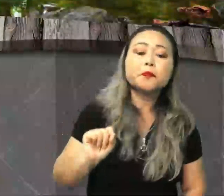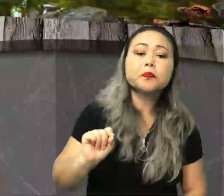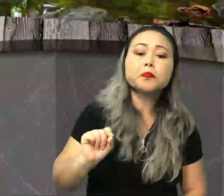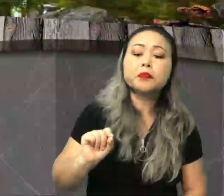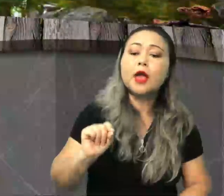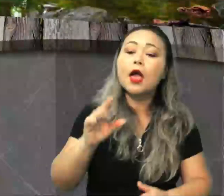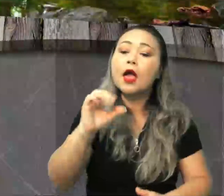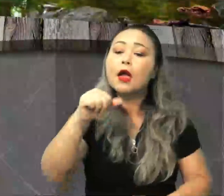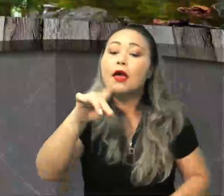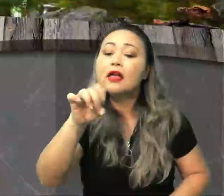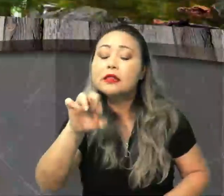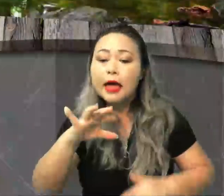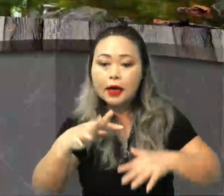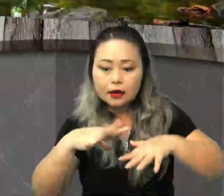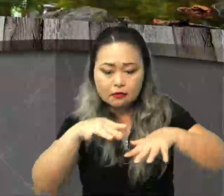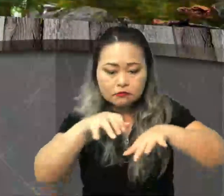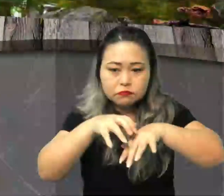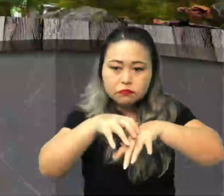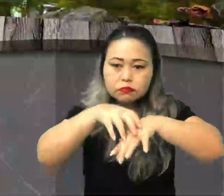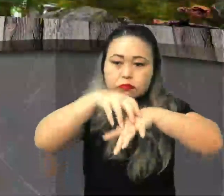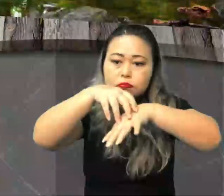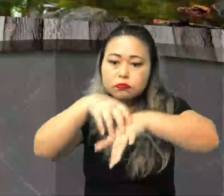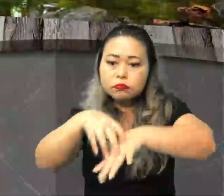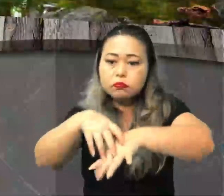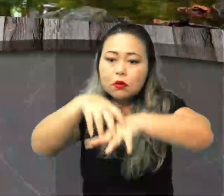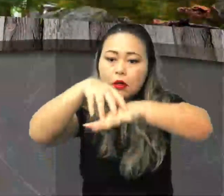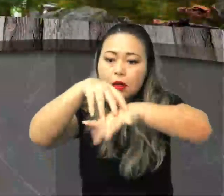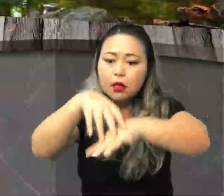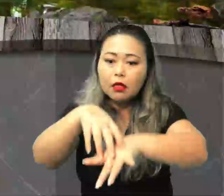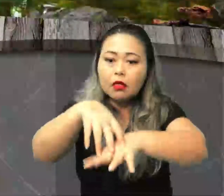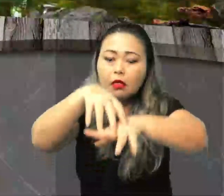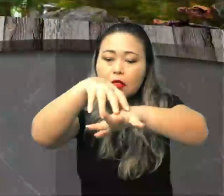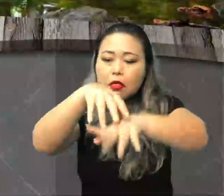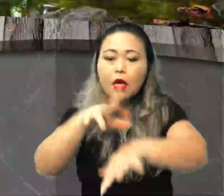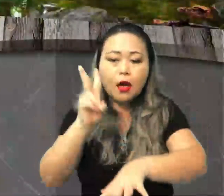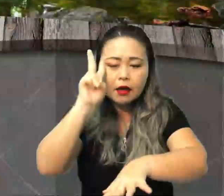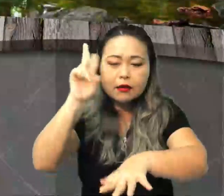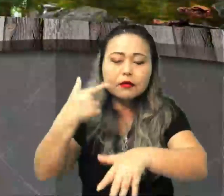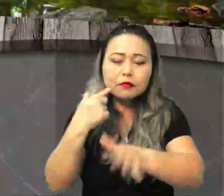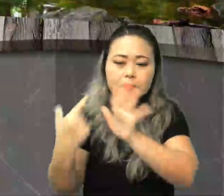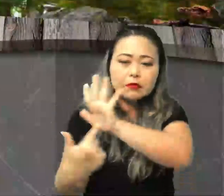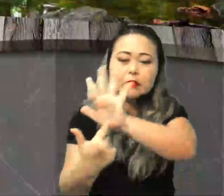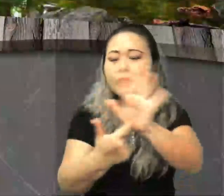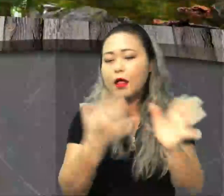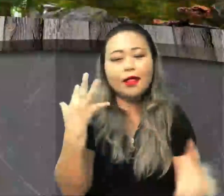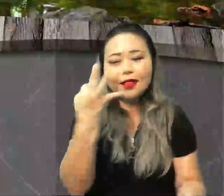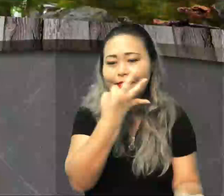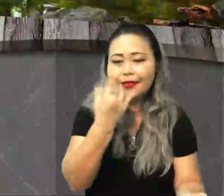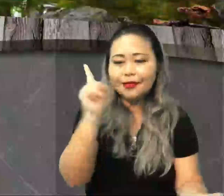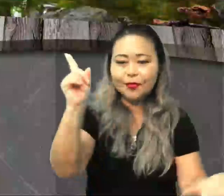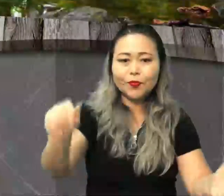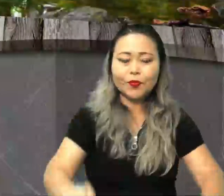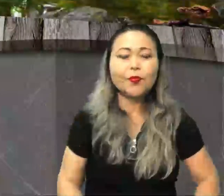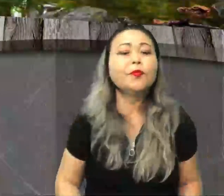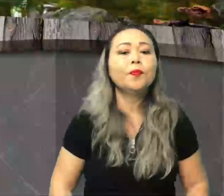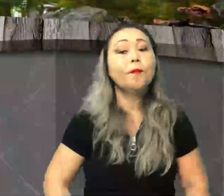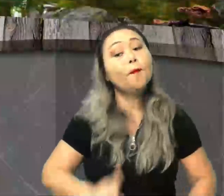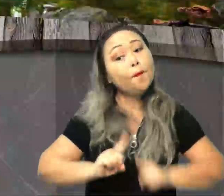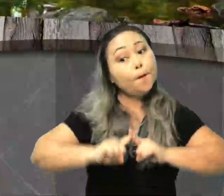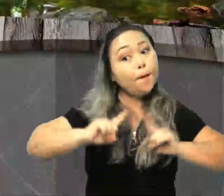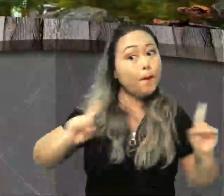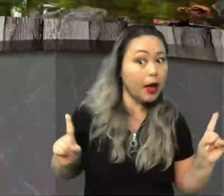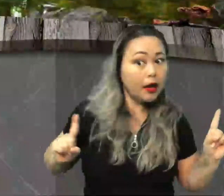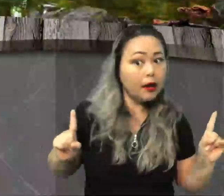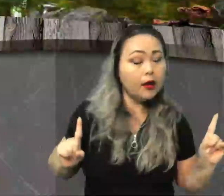de quinidários, a água-viva. Ela vai fazendo aquele movimento, você lembra? Nos desenhos? Muito lindo, né?